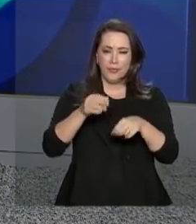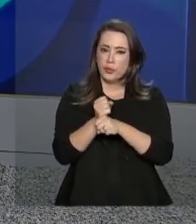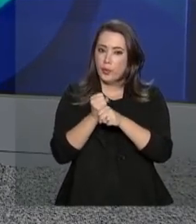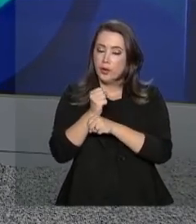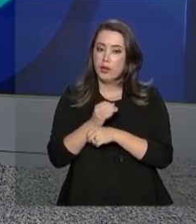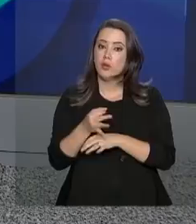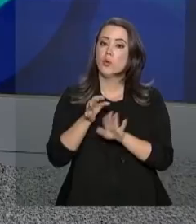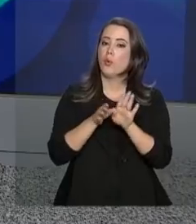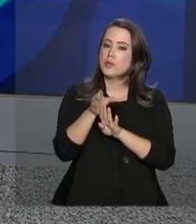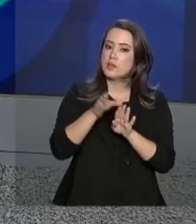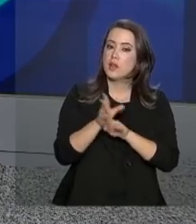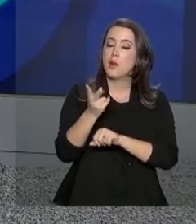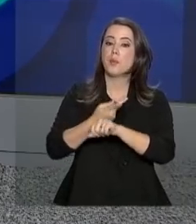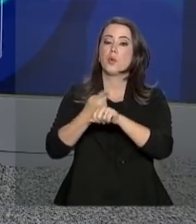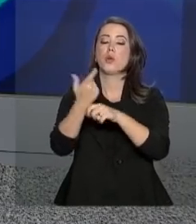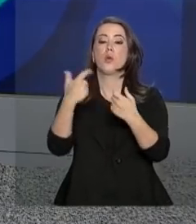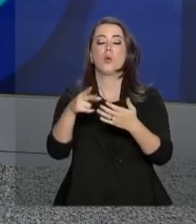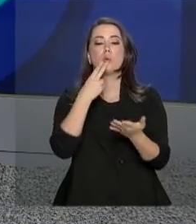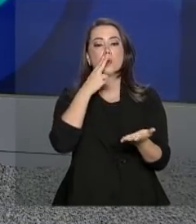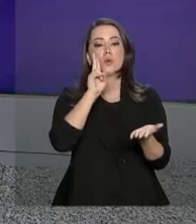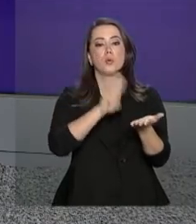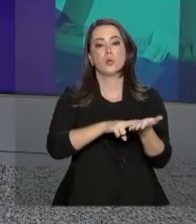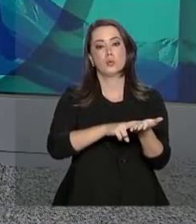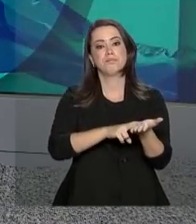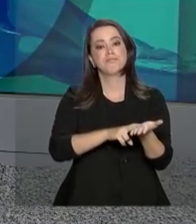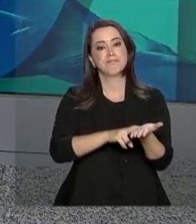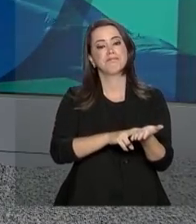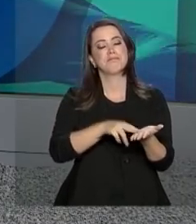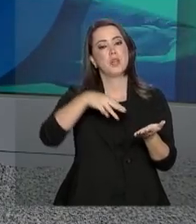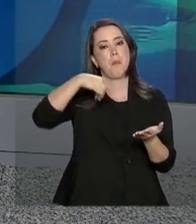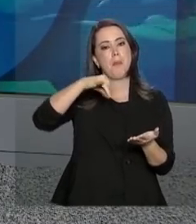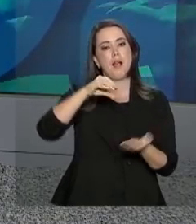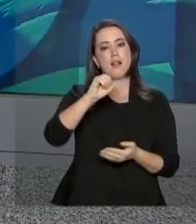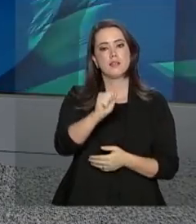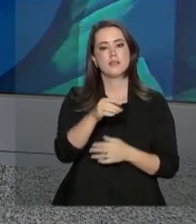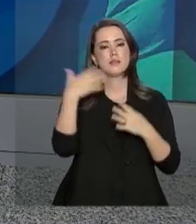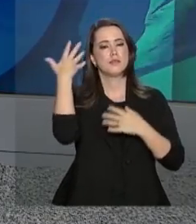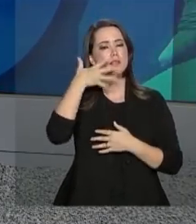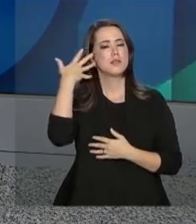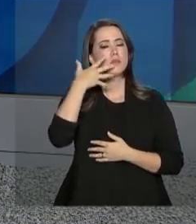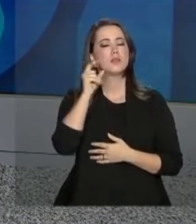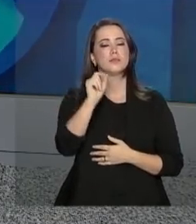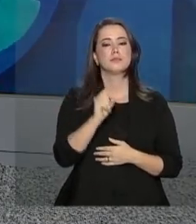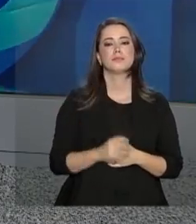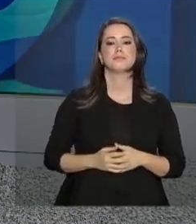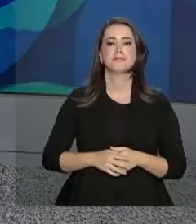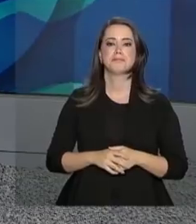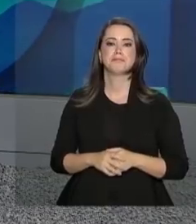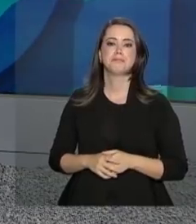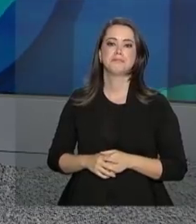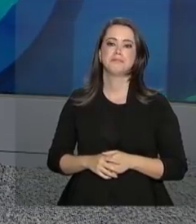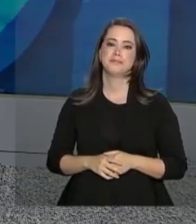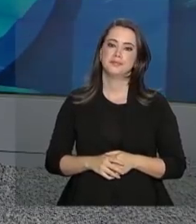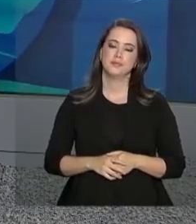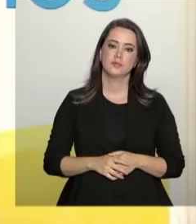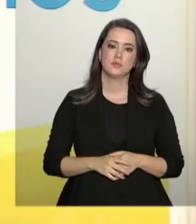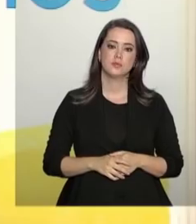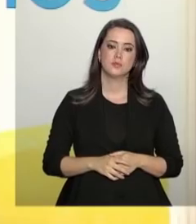ano uma dica é procurar uma das agências dos Correios a repórter Márcia Fernandes explica pra